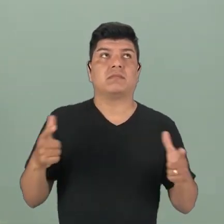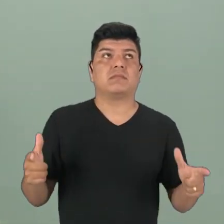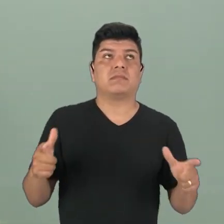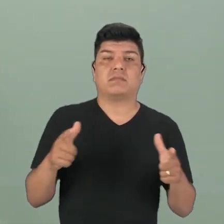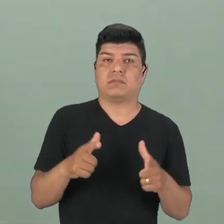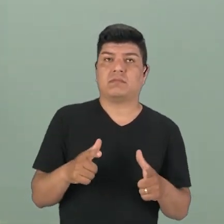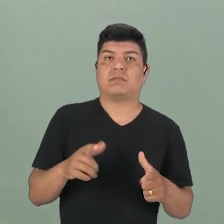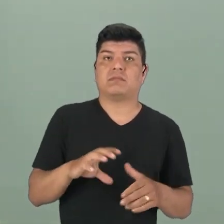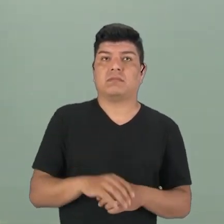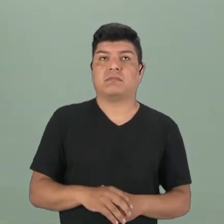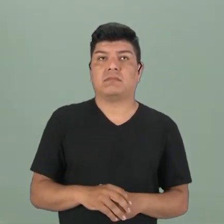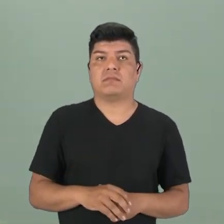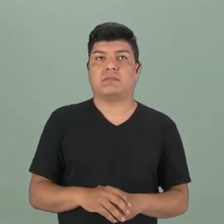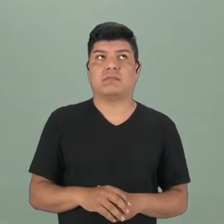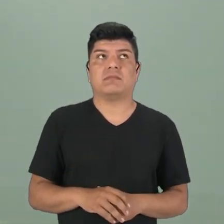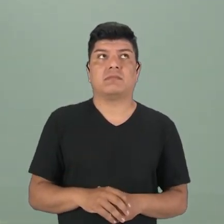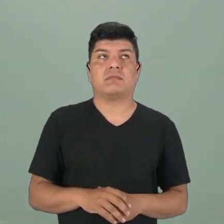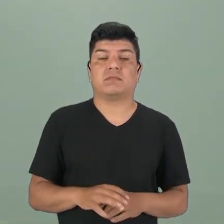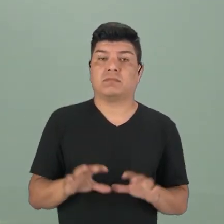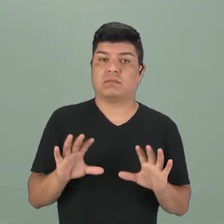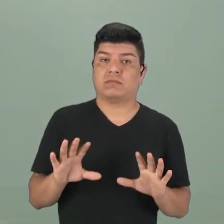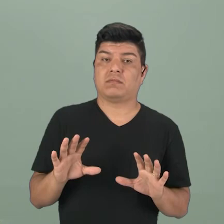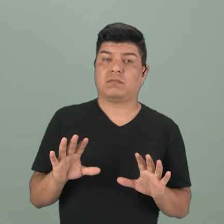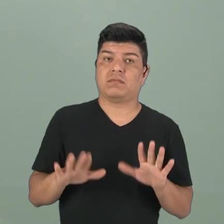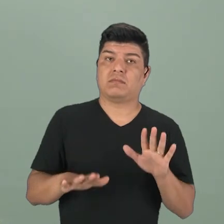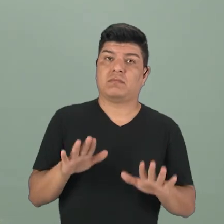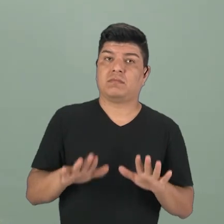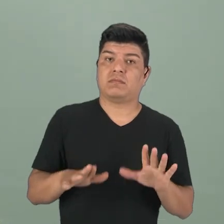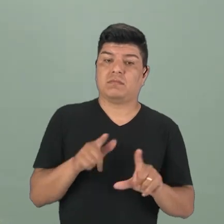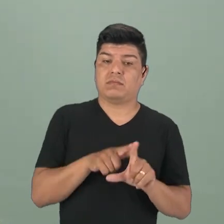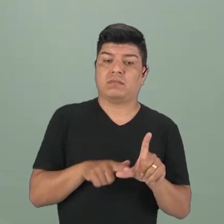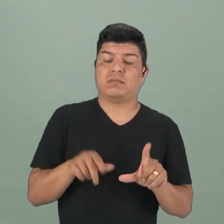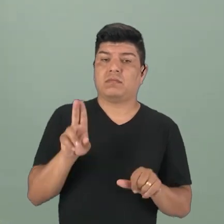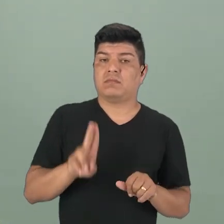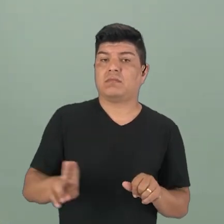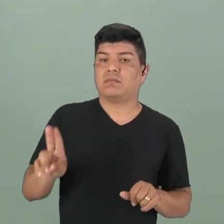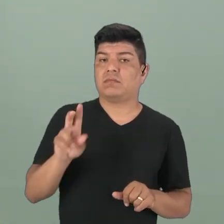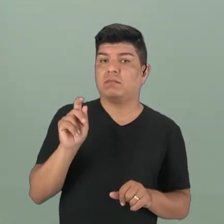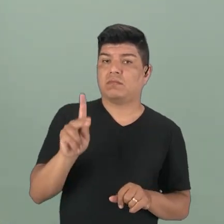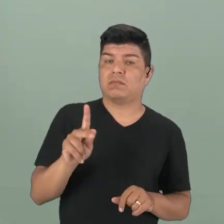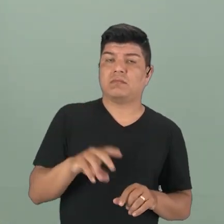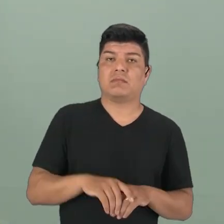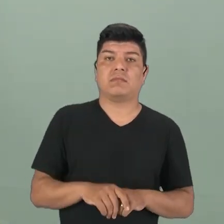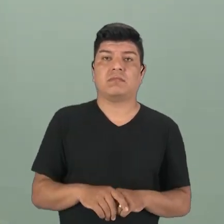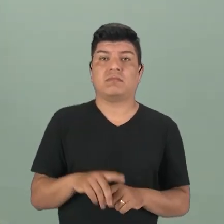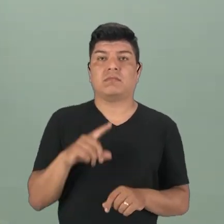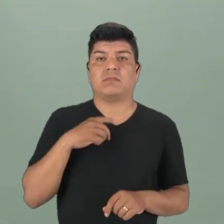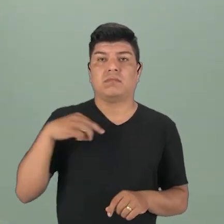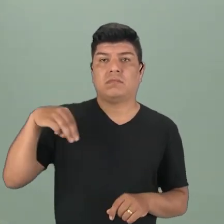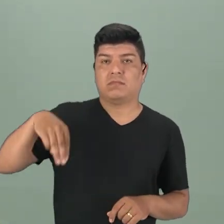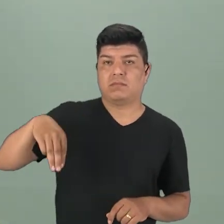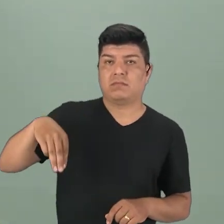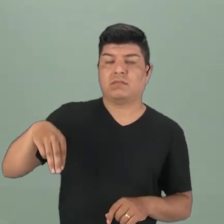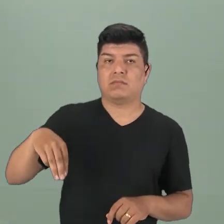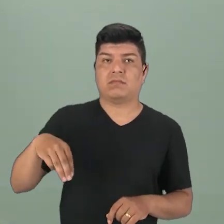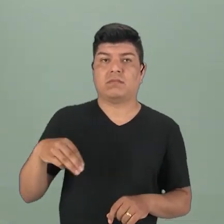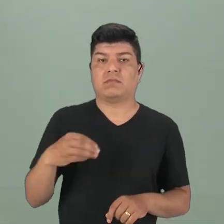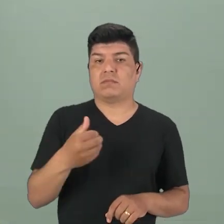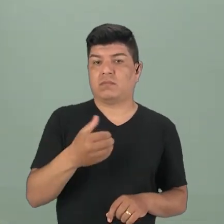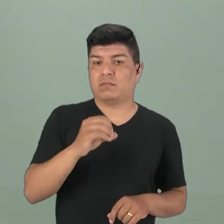50. Então, é claro, depende da régua que você está utilizando. E aí tem um metro. Um metro já é